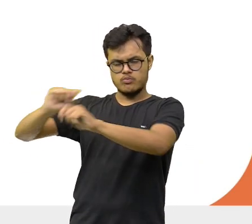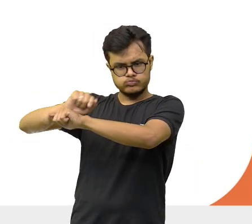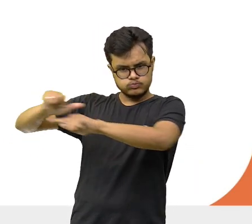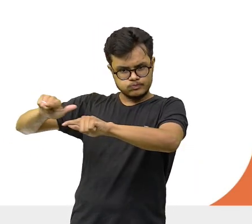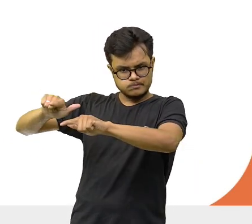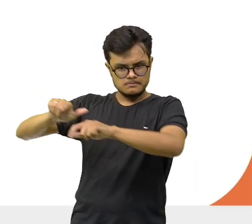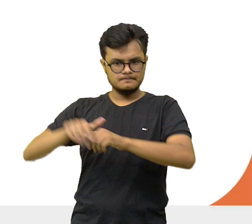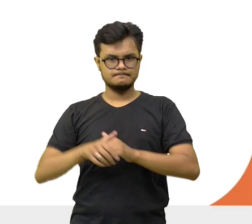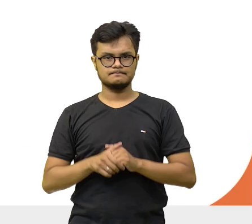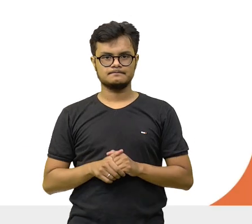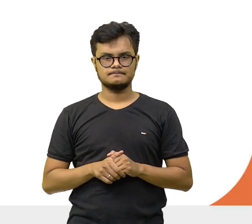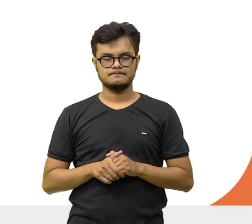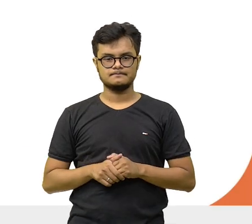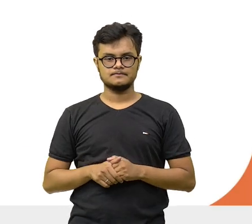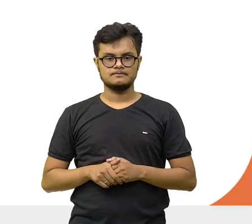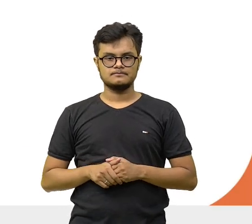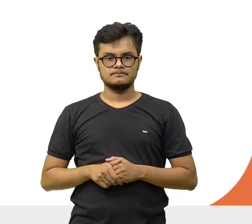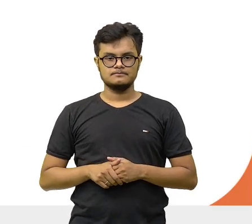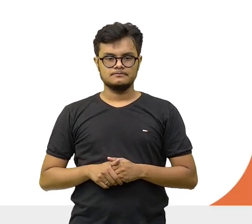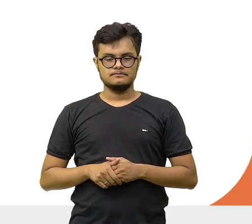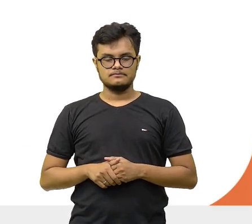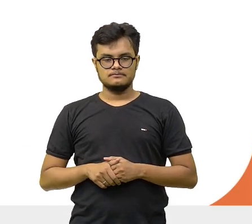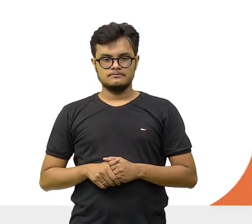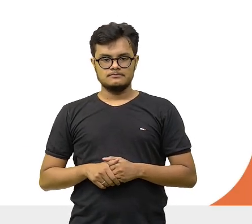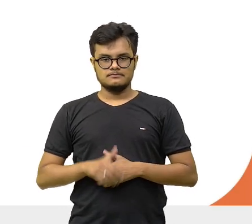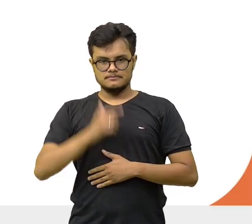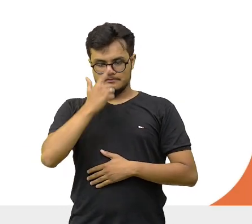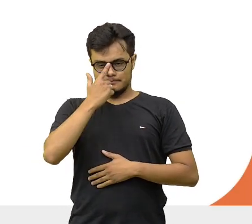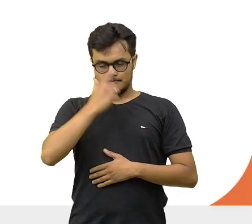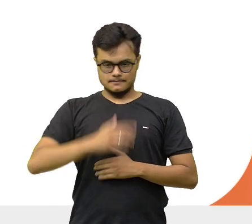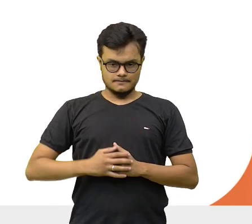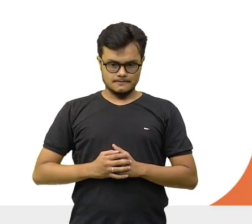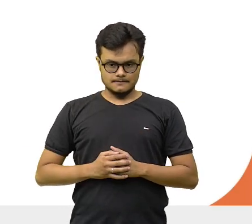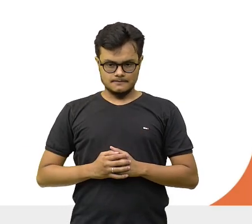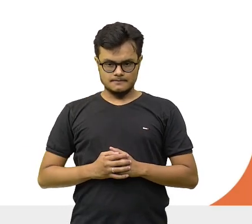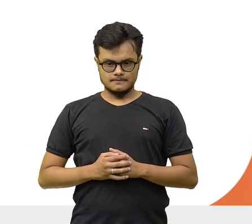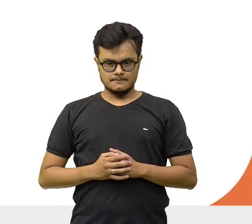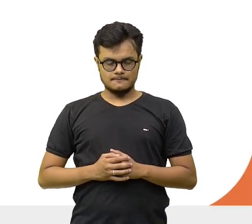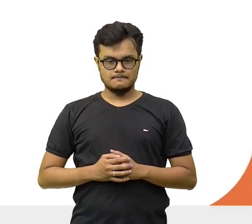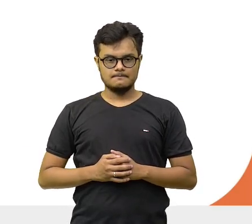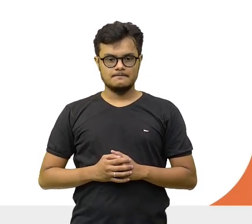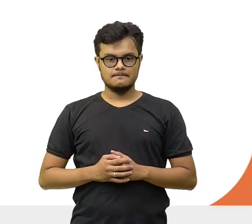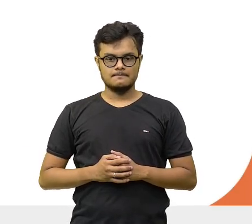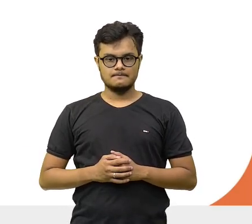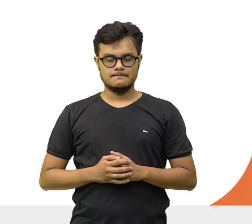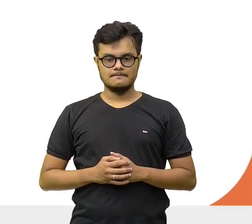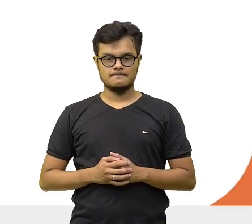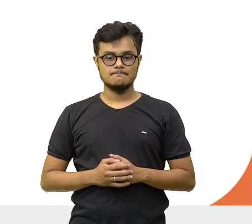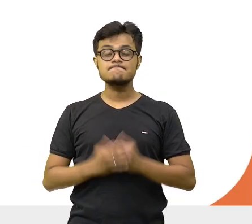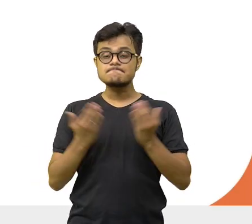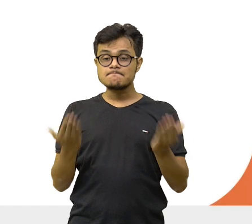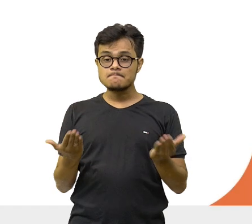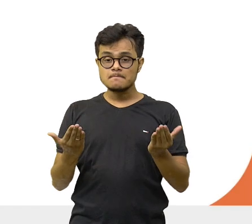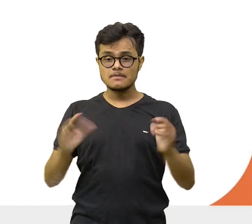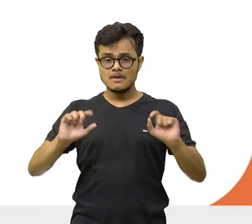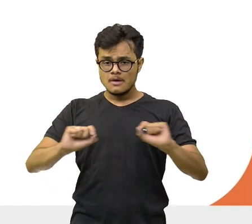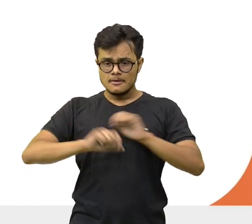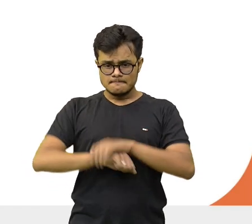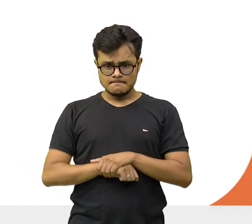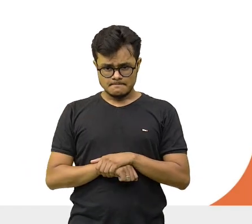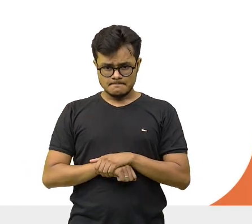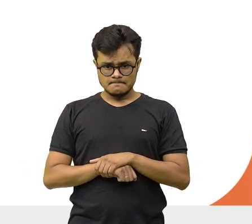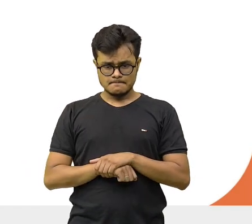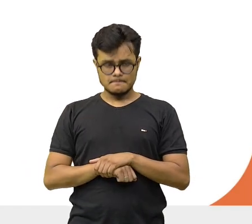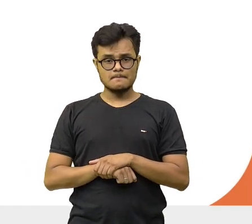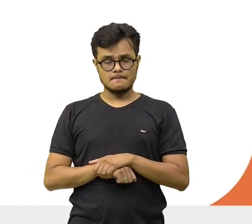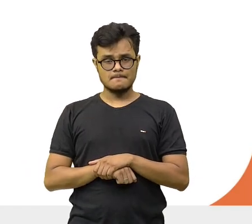positivo está desequilibrado porque ele tem muito mais cargas positivas. E aí, no processo de